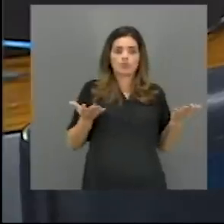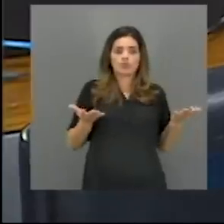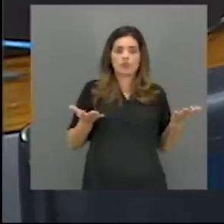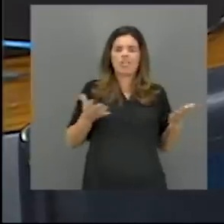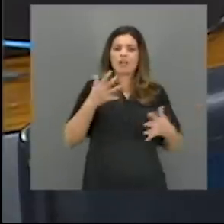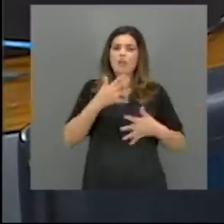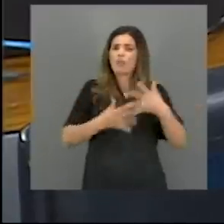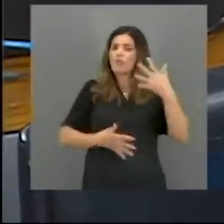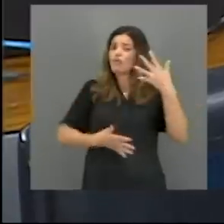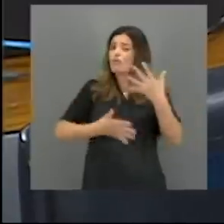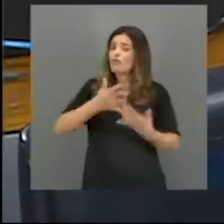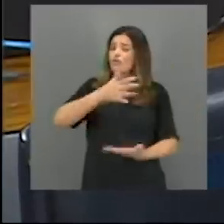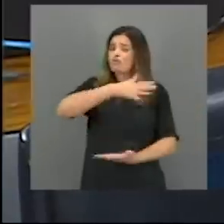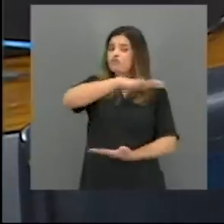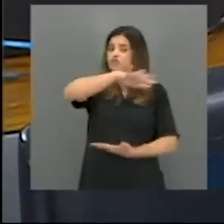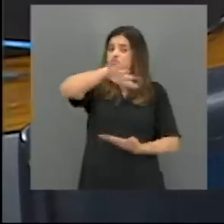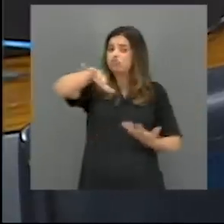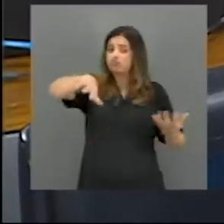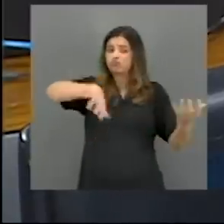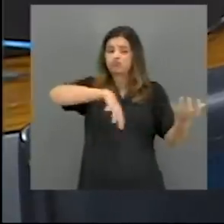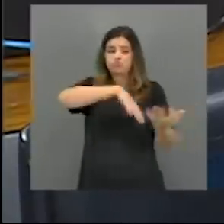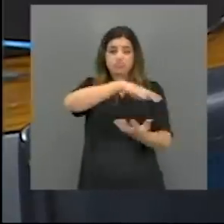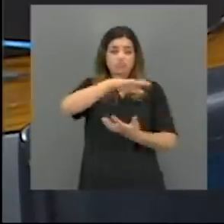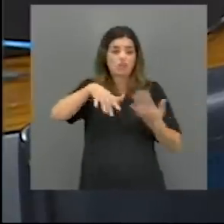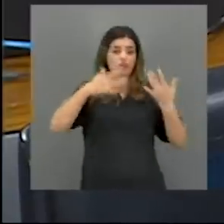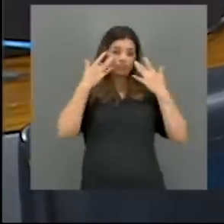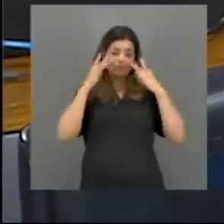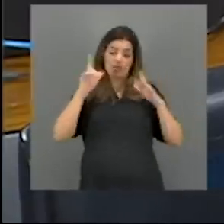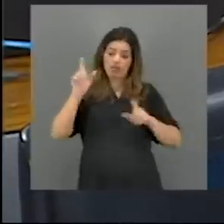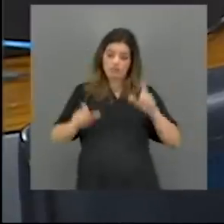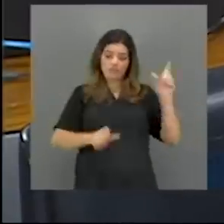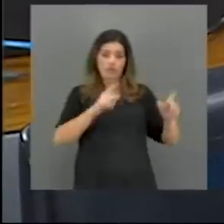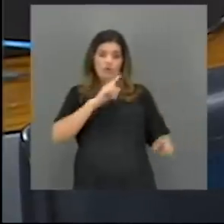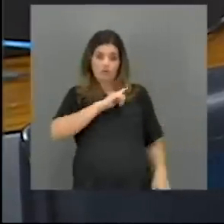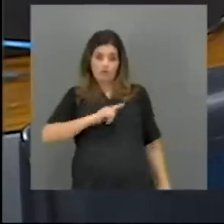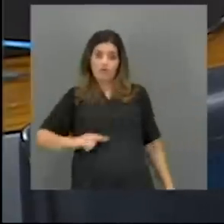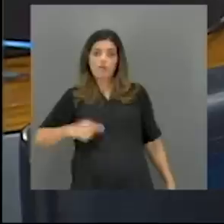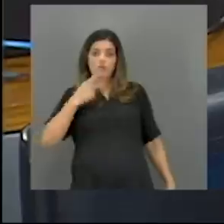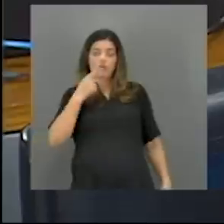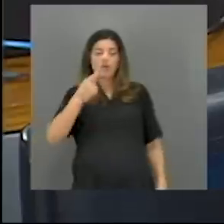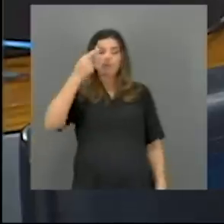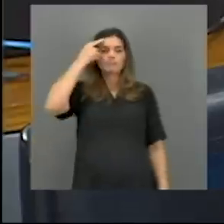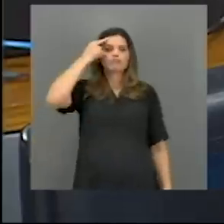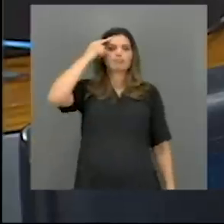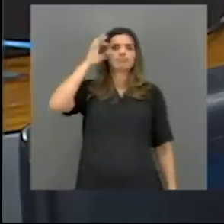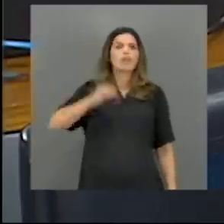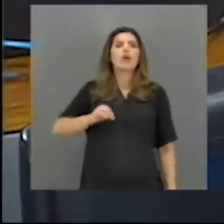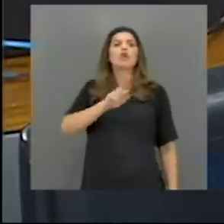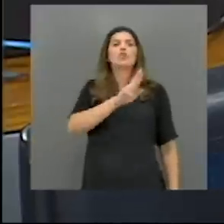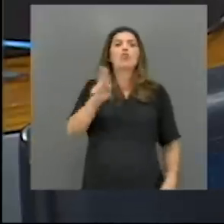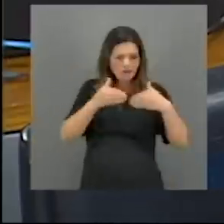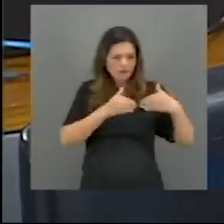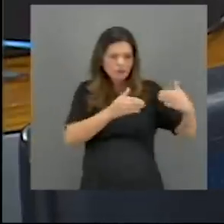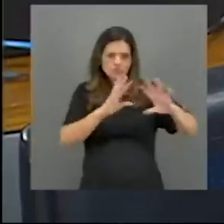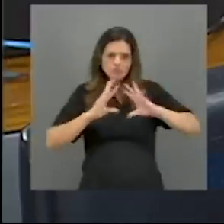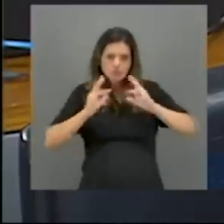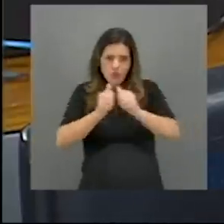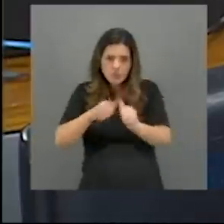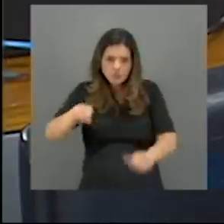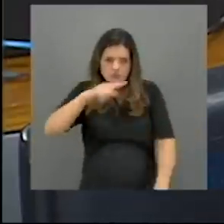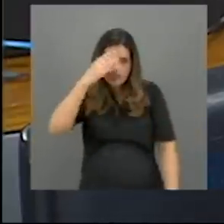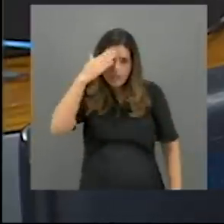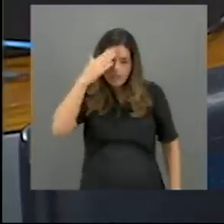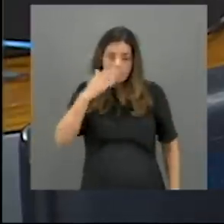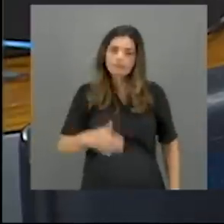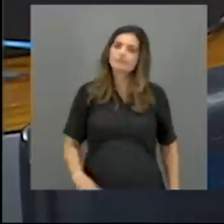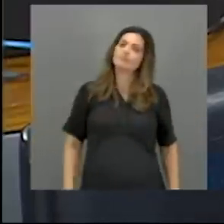é tamanha que eu acho que nenhum membro do governo aqui é capaz de citar de cabeça o nome de todos os ministérios. Mas eu quero